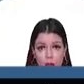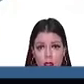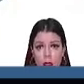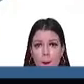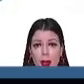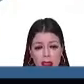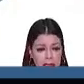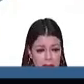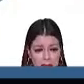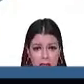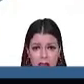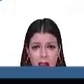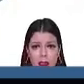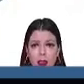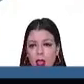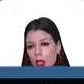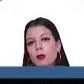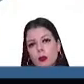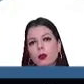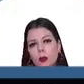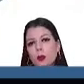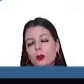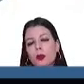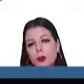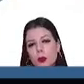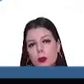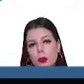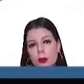de atendimento estará presente na escola,